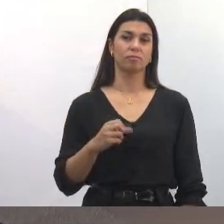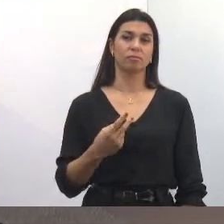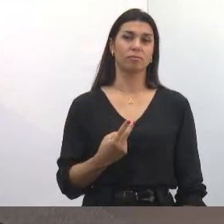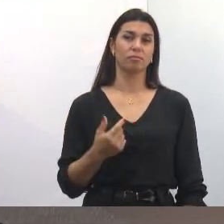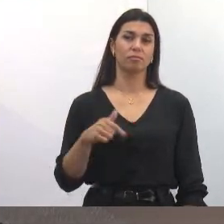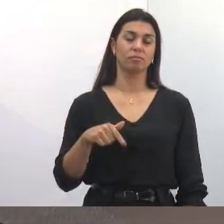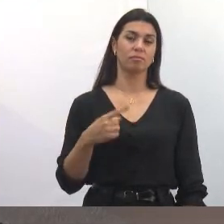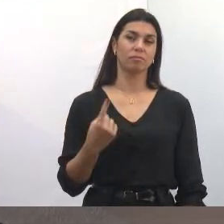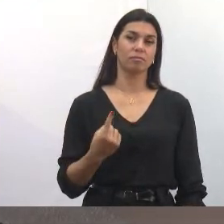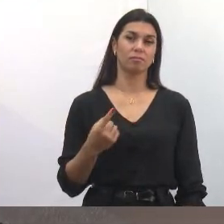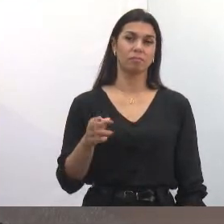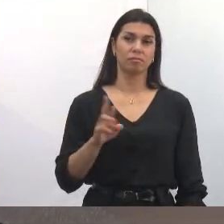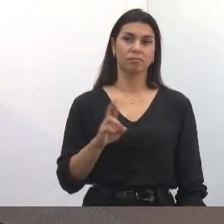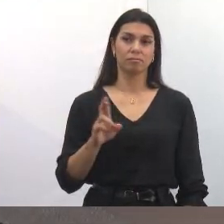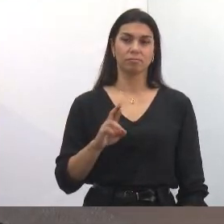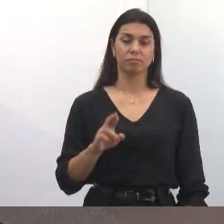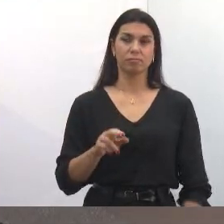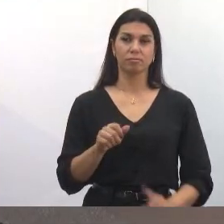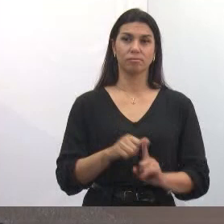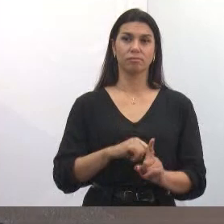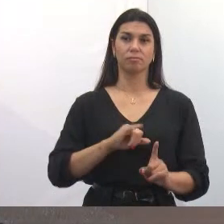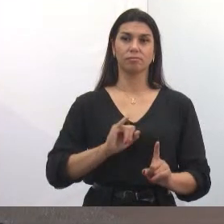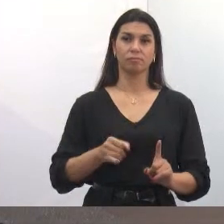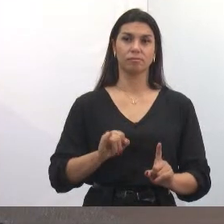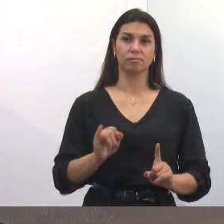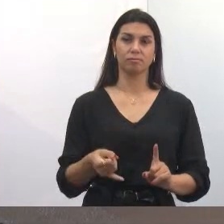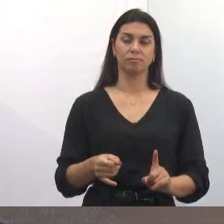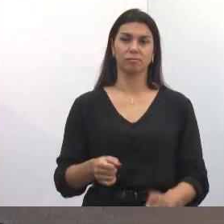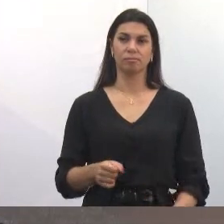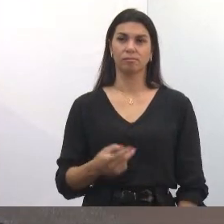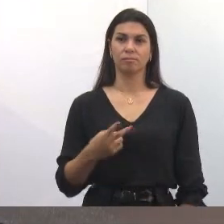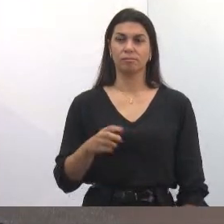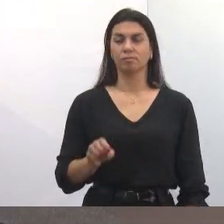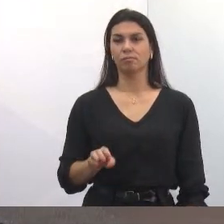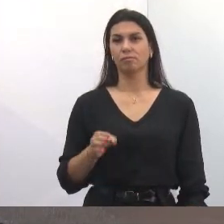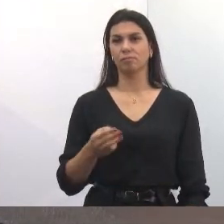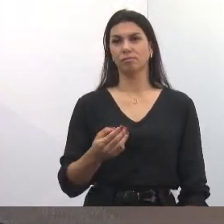R$ 2.494.971. Janeiro de 2024,